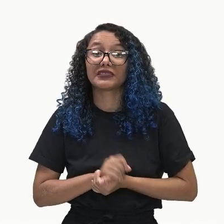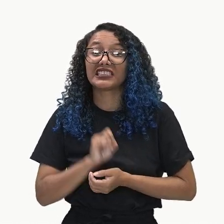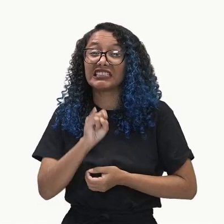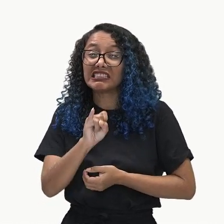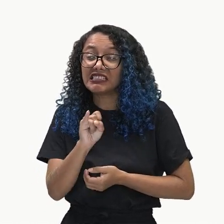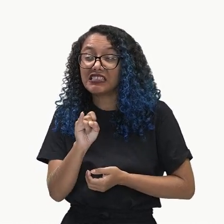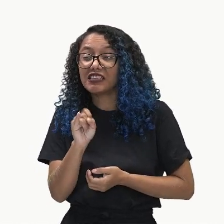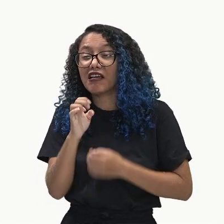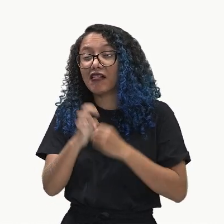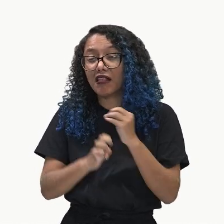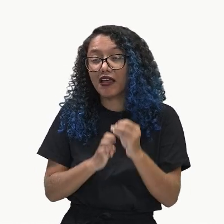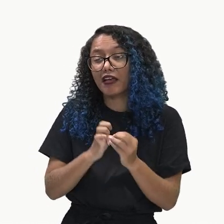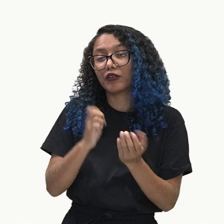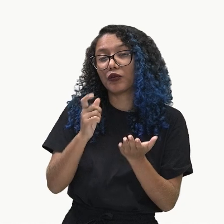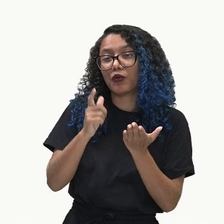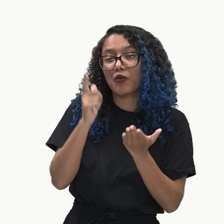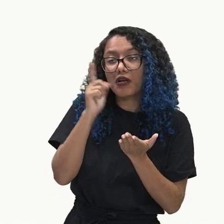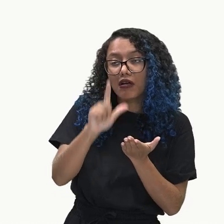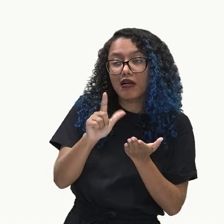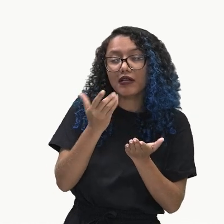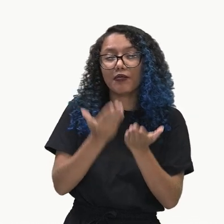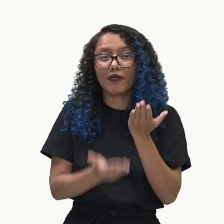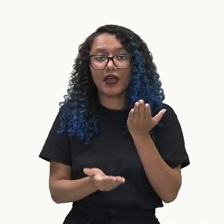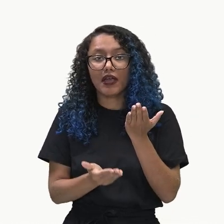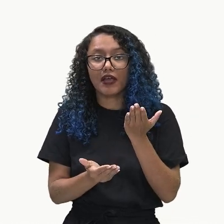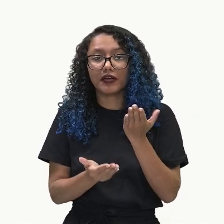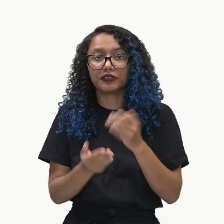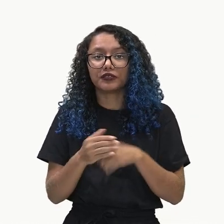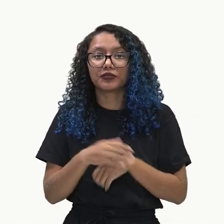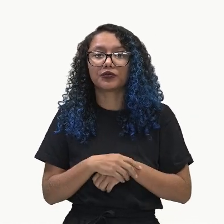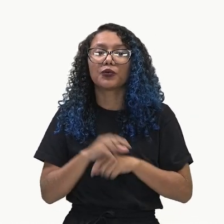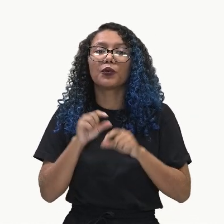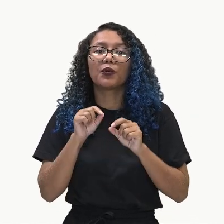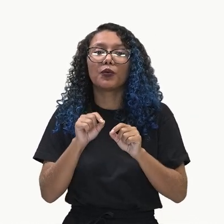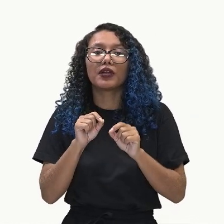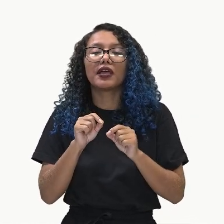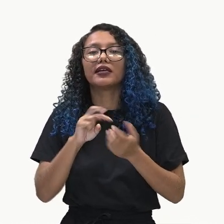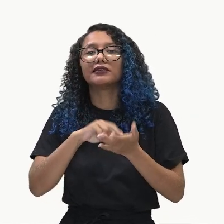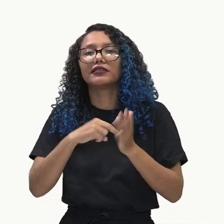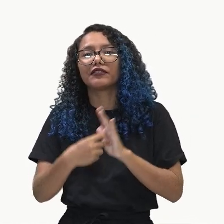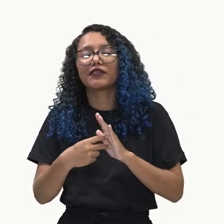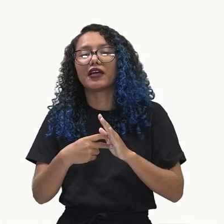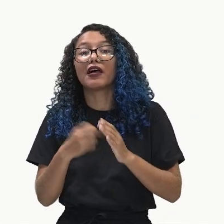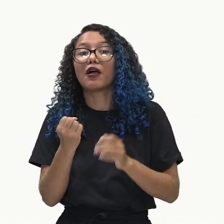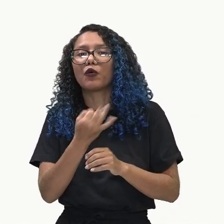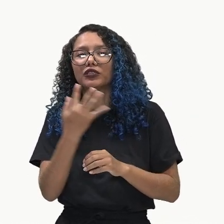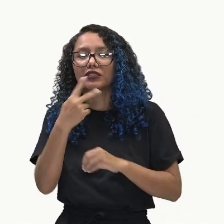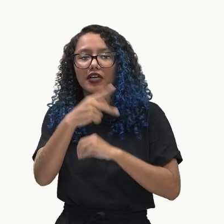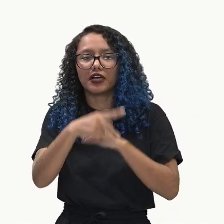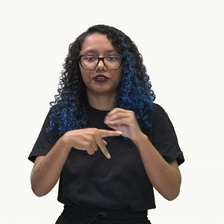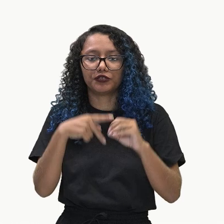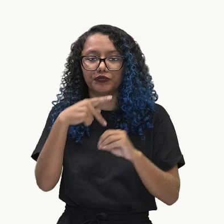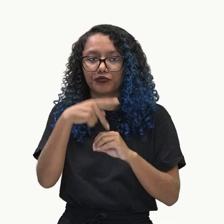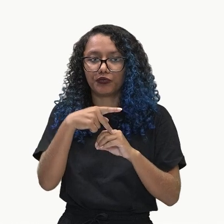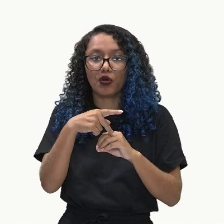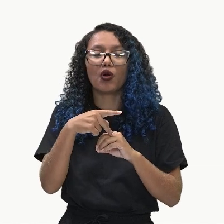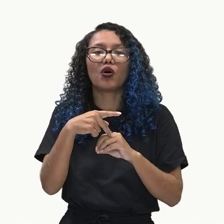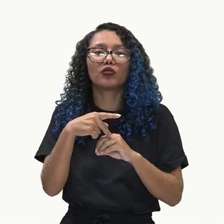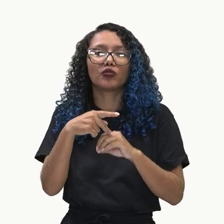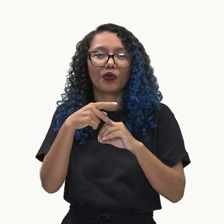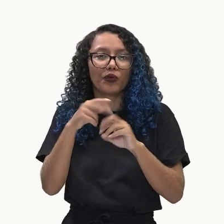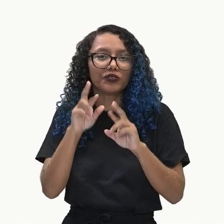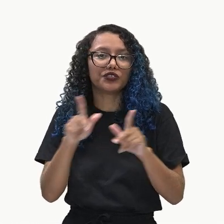perde elétrons, ele vai ficar diferente do núcleo, ou seja, diferente da